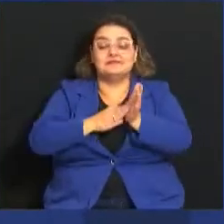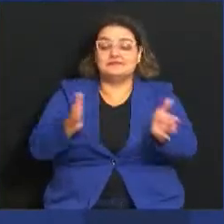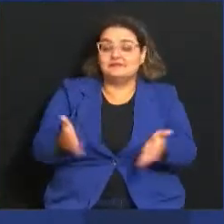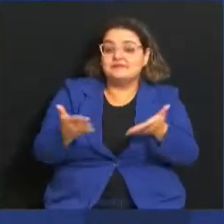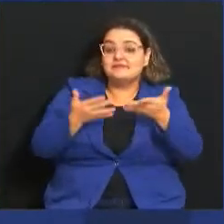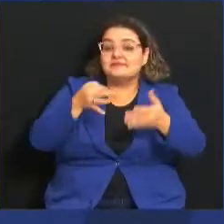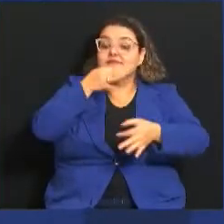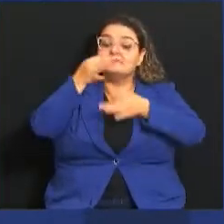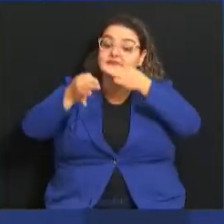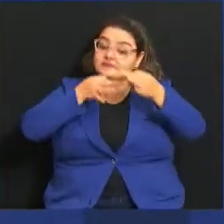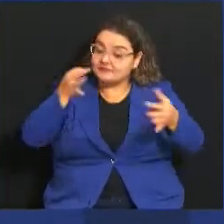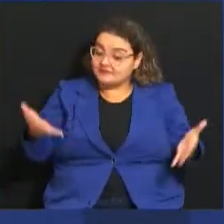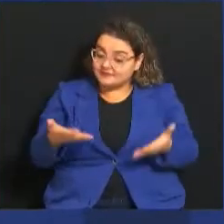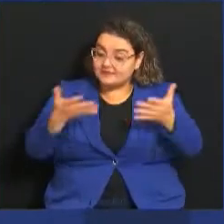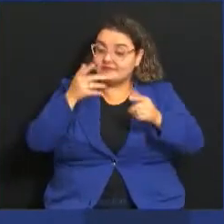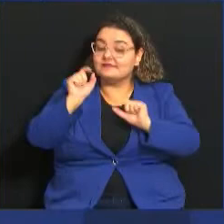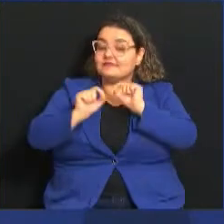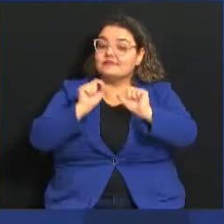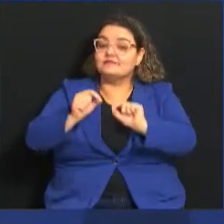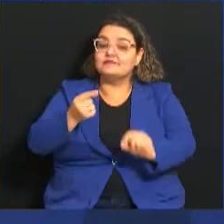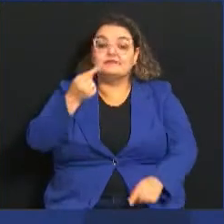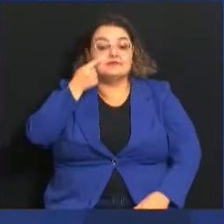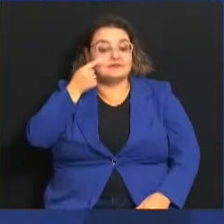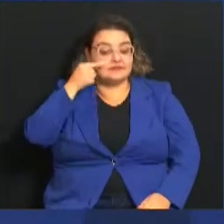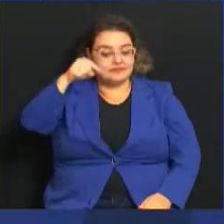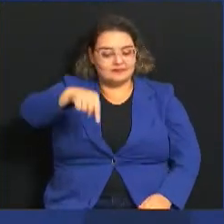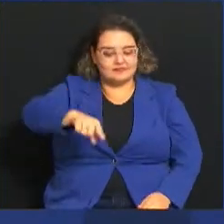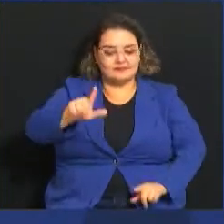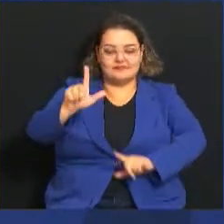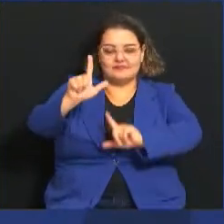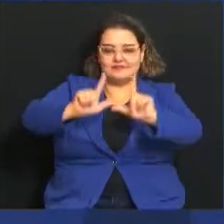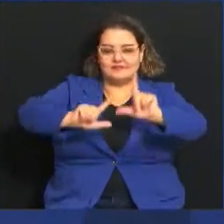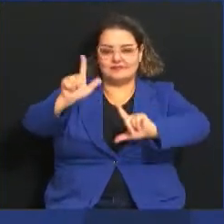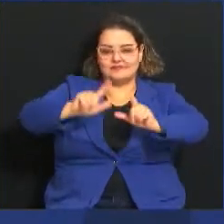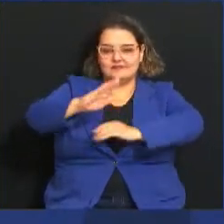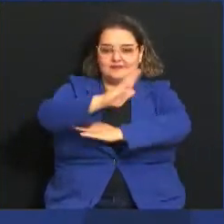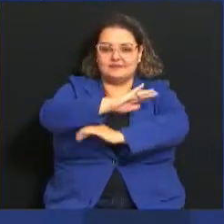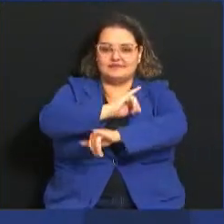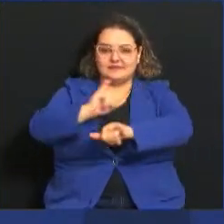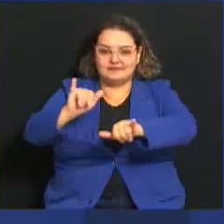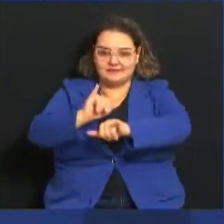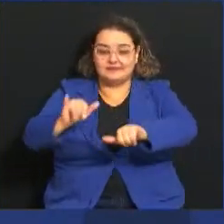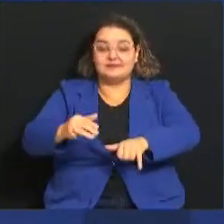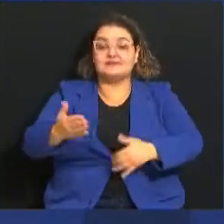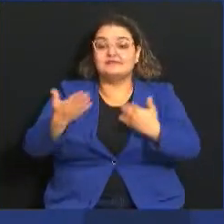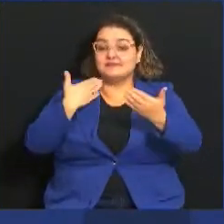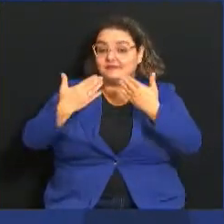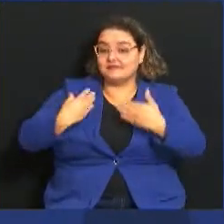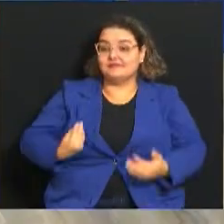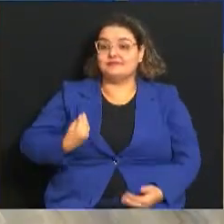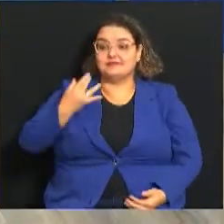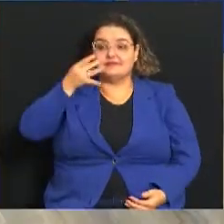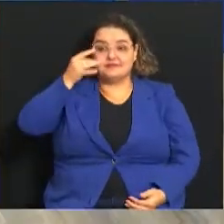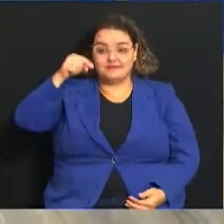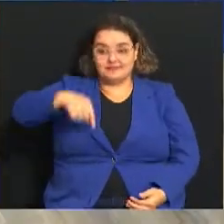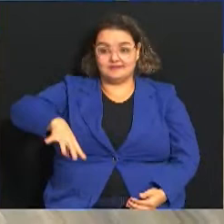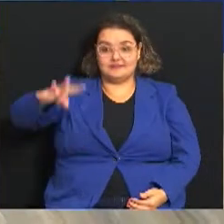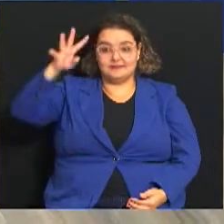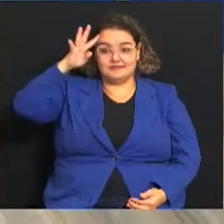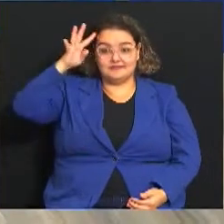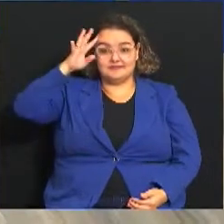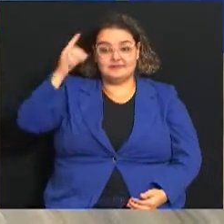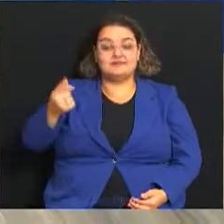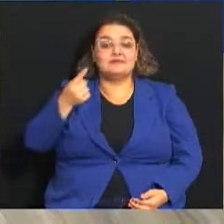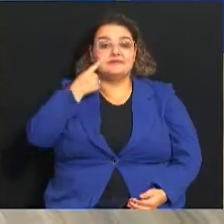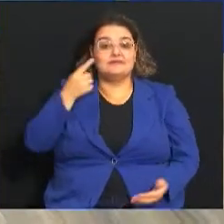construtiva, o que você quer assistir aqui no nosso telejornal, que a gente conversa ao vivo nesta quarta-feira.